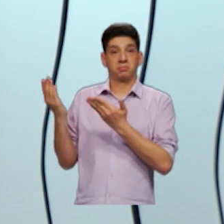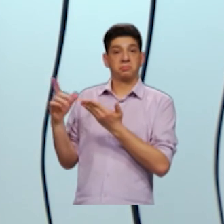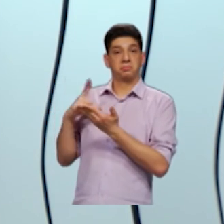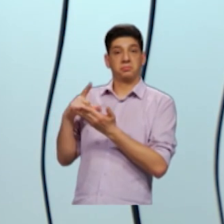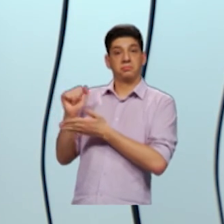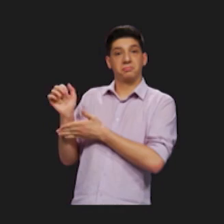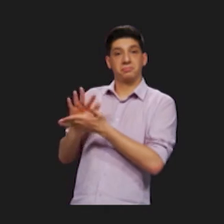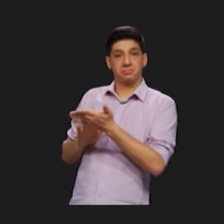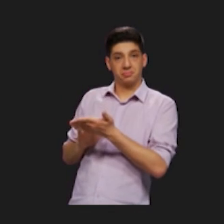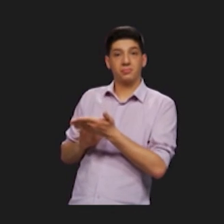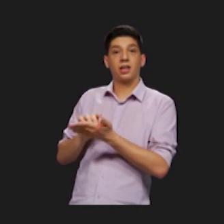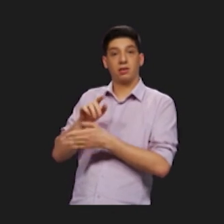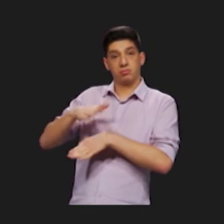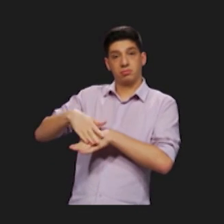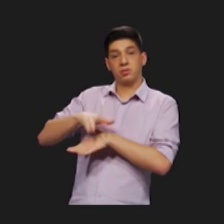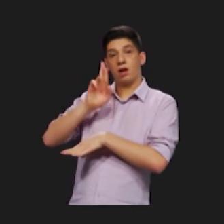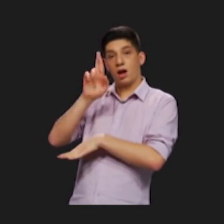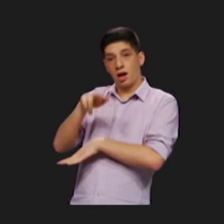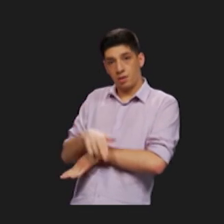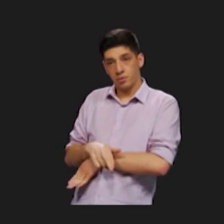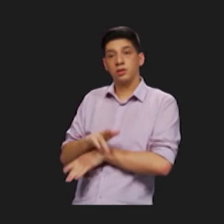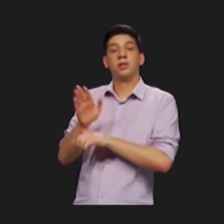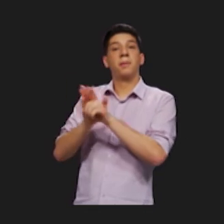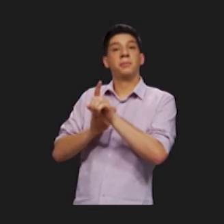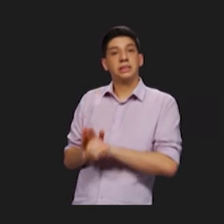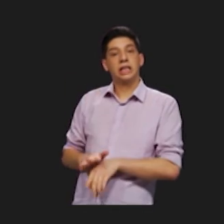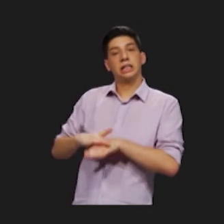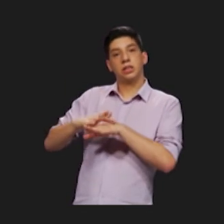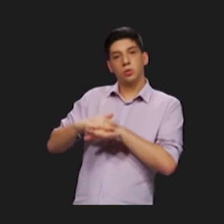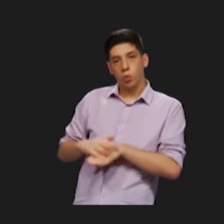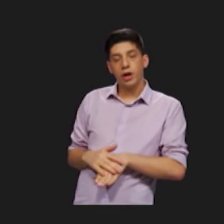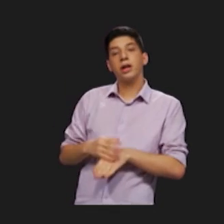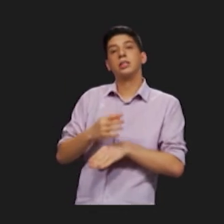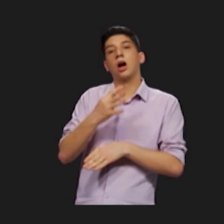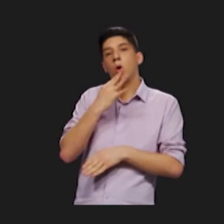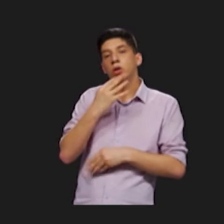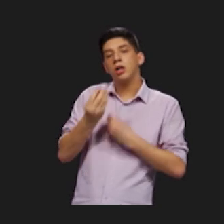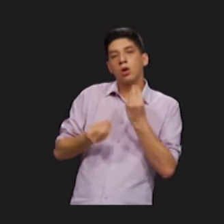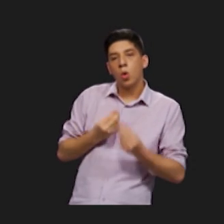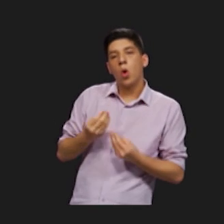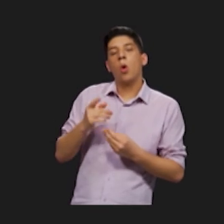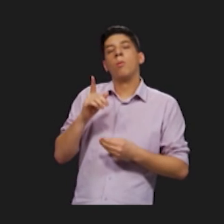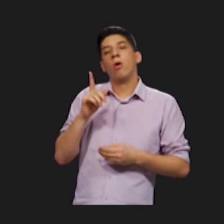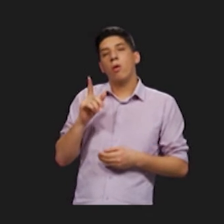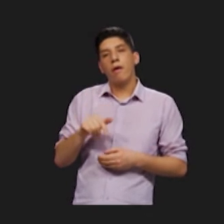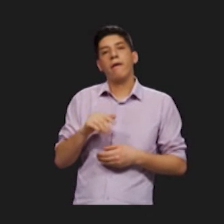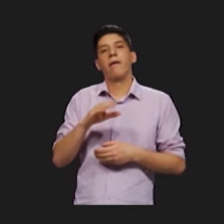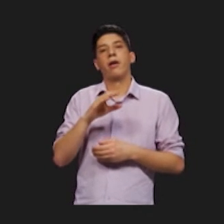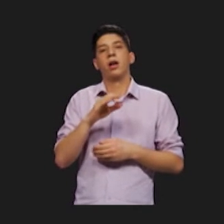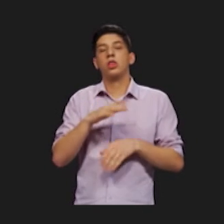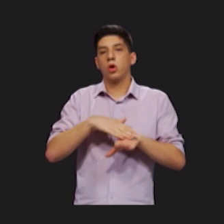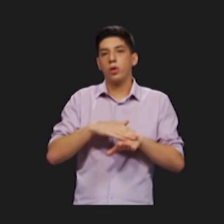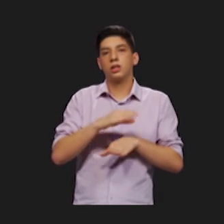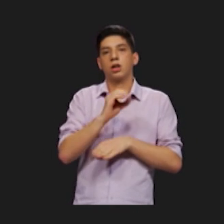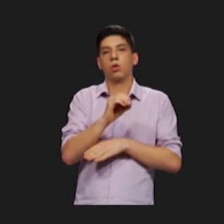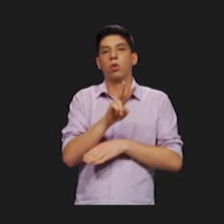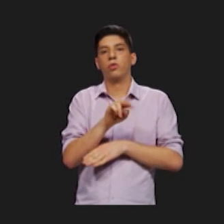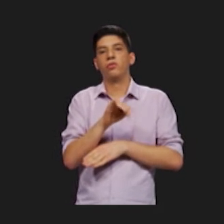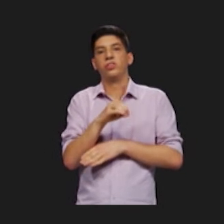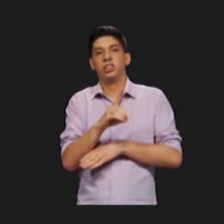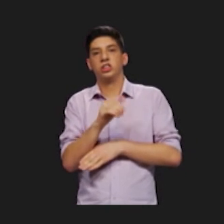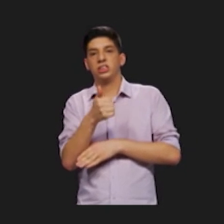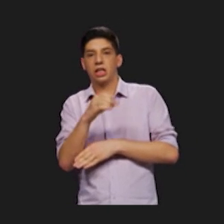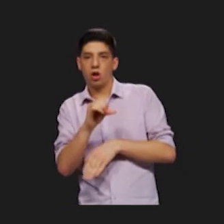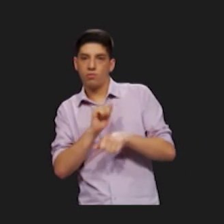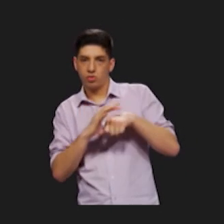você responder. Você vai pesquisar sobre essas doenças, você vai conhecer mais sobre a doença Covid-19, você